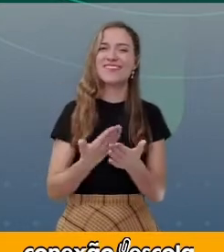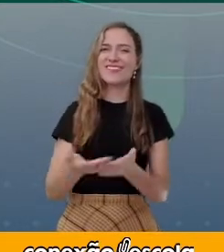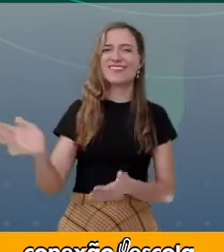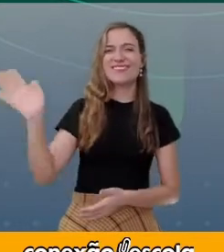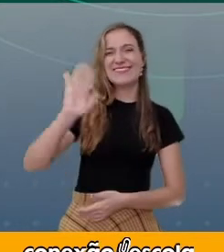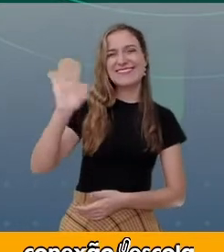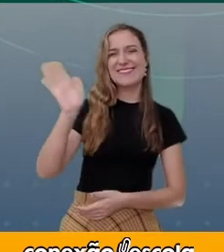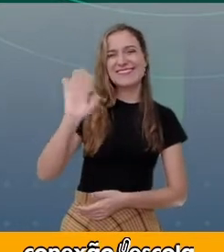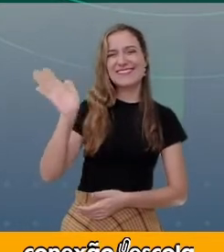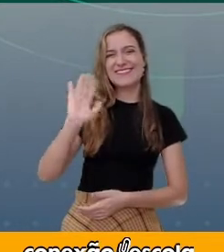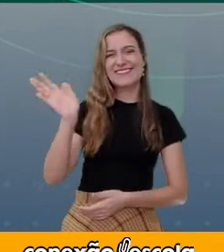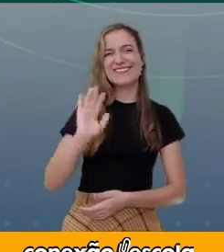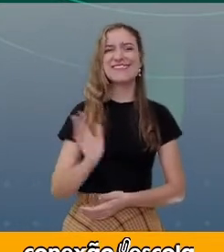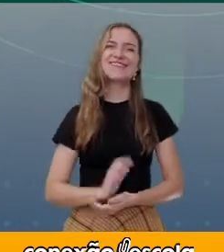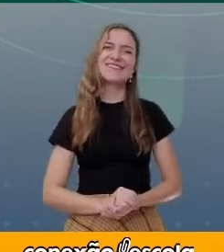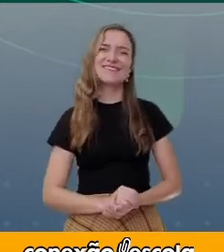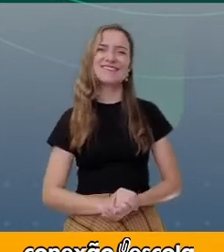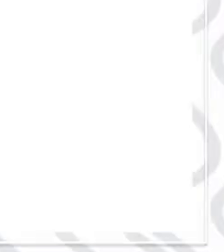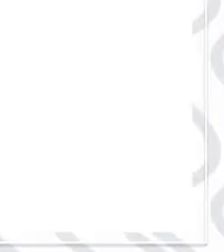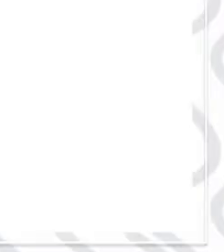tchau tchau